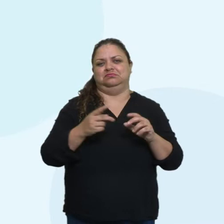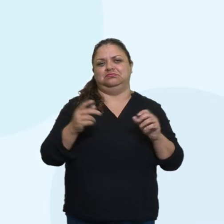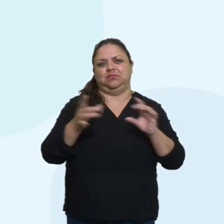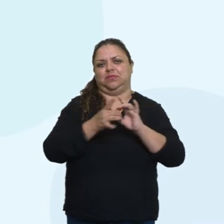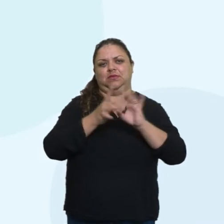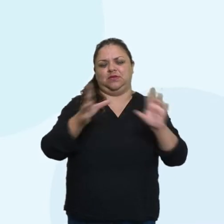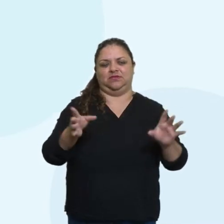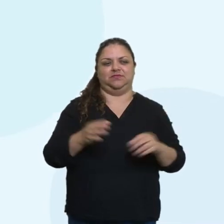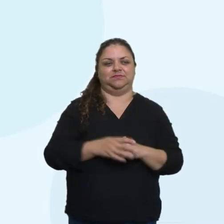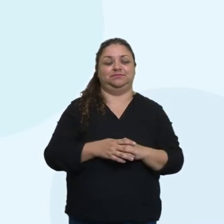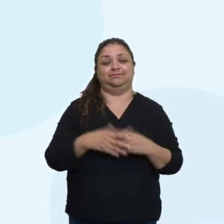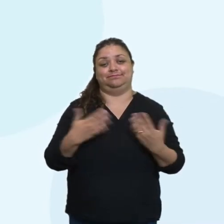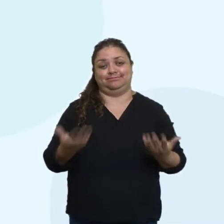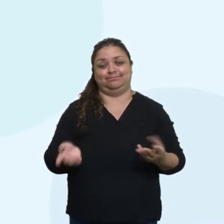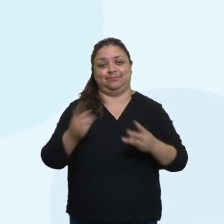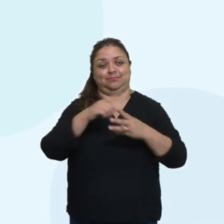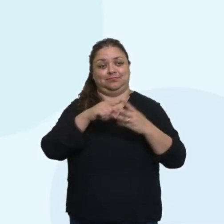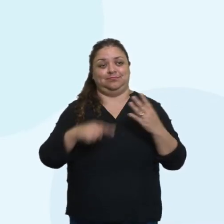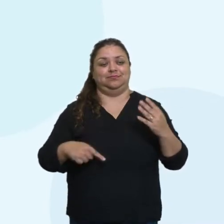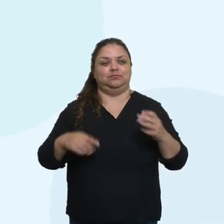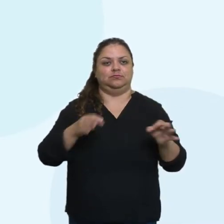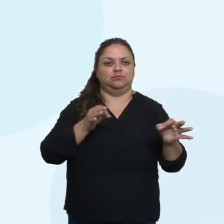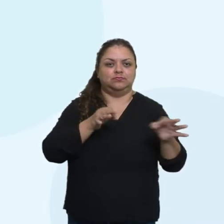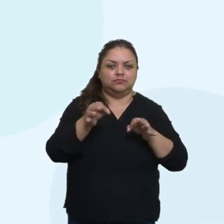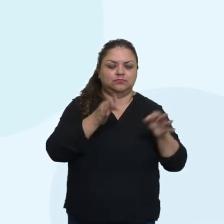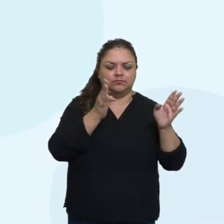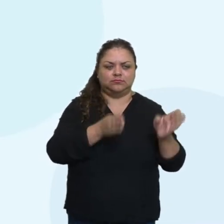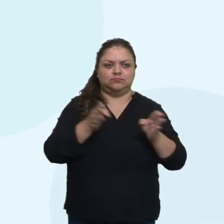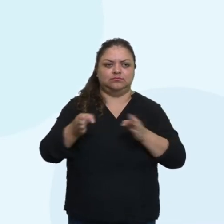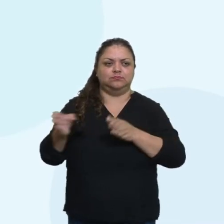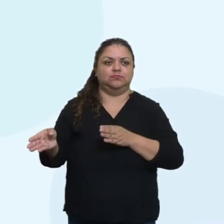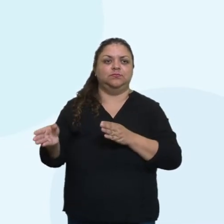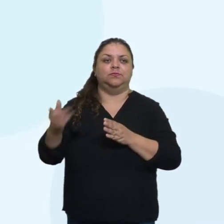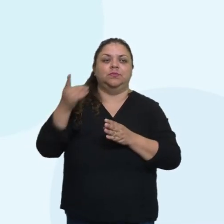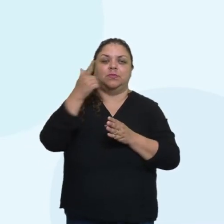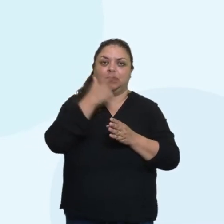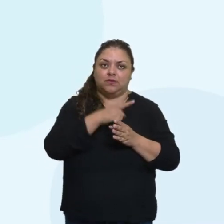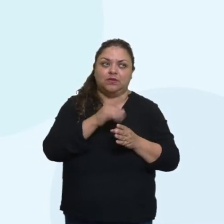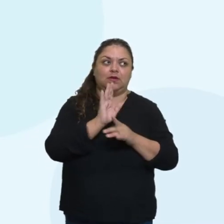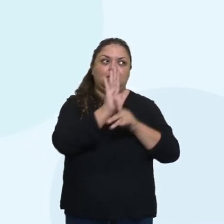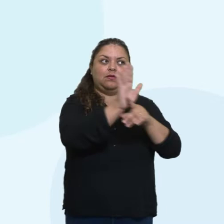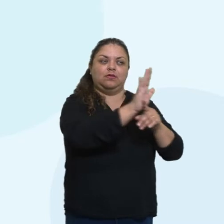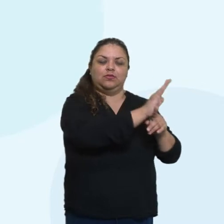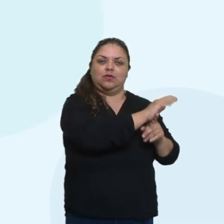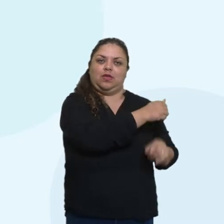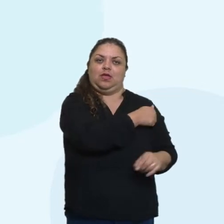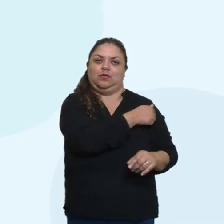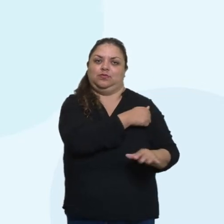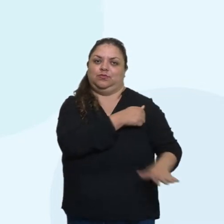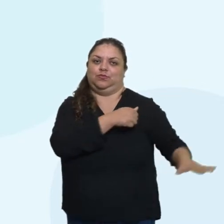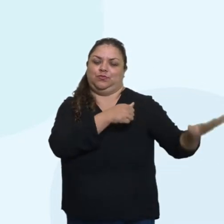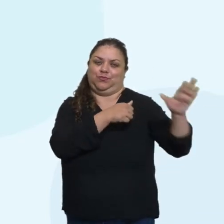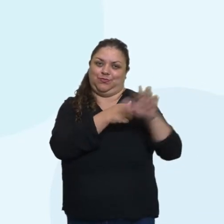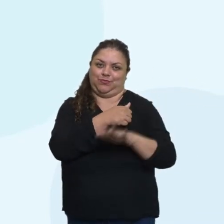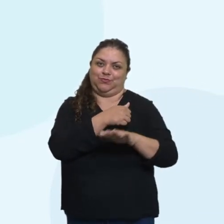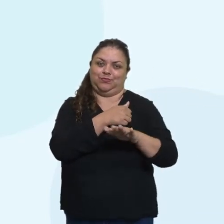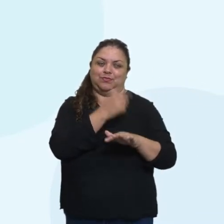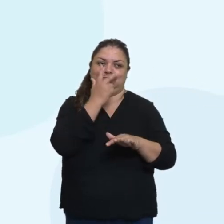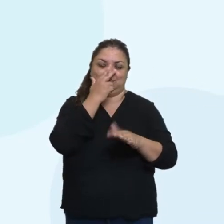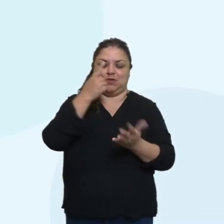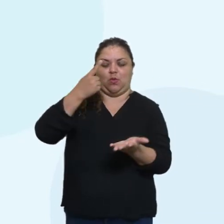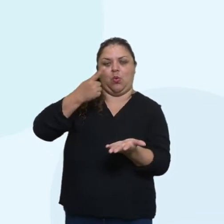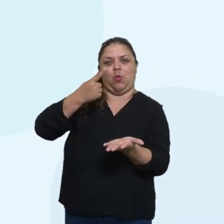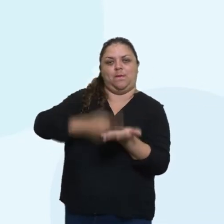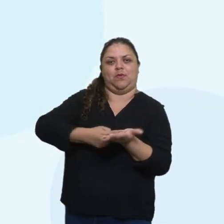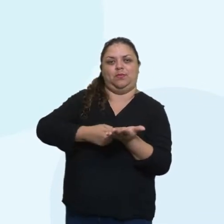Então essas ações planejadas para o acompanhamento e recuperação dos Estudantes São compromisso coletivo de